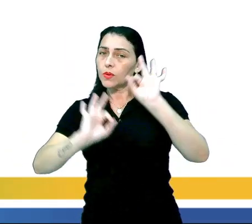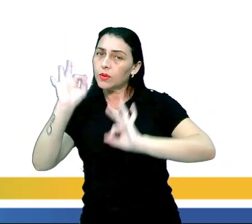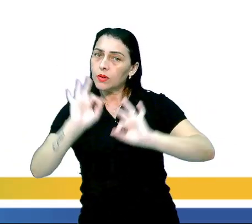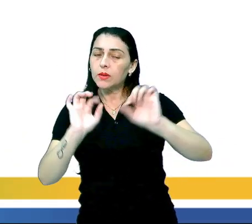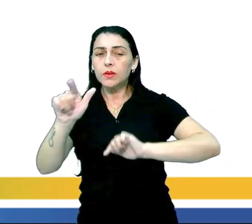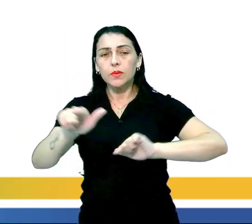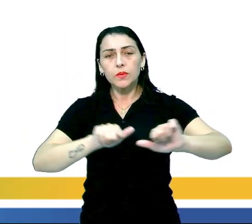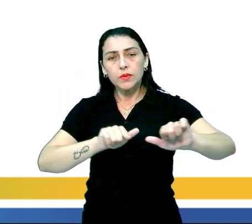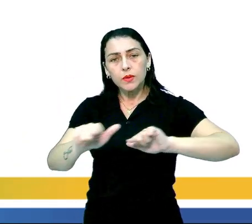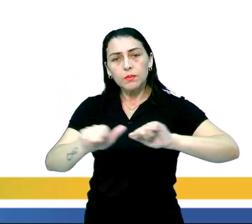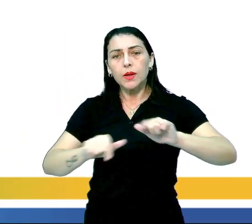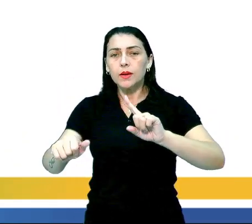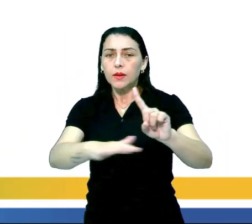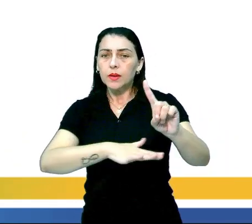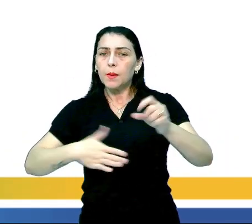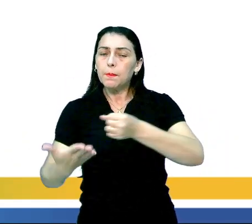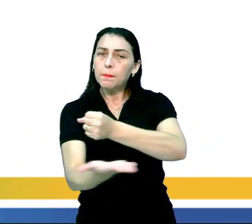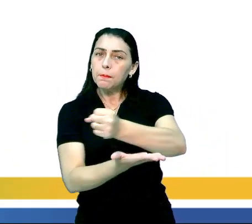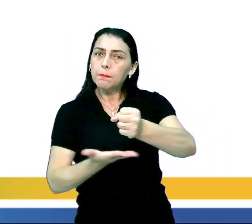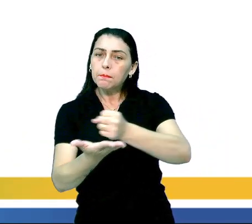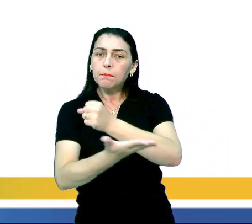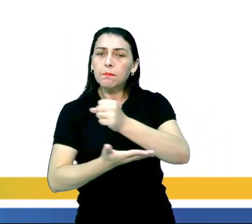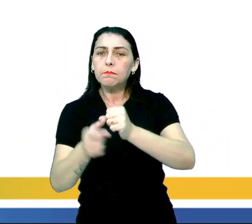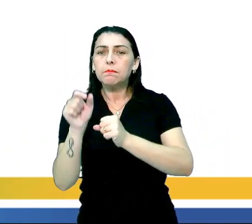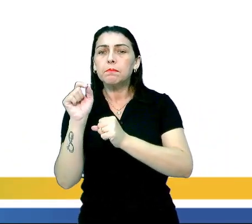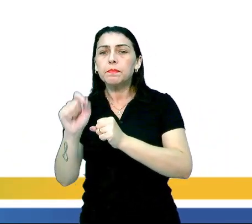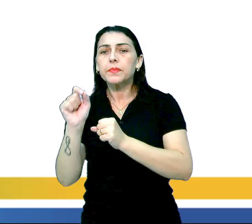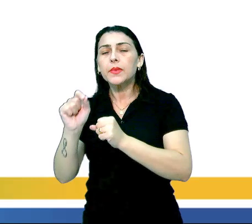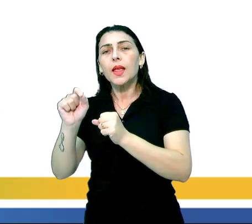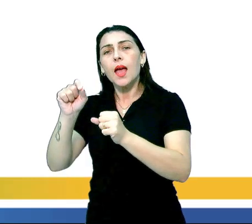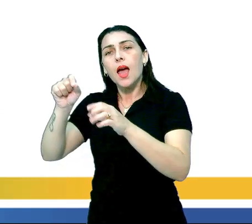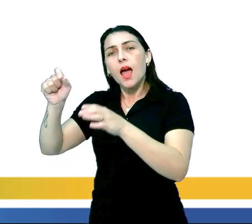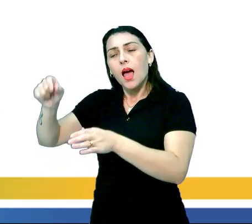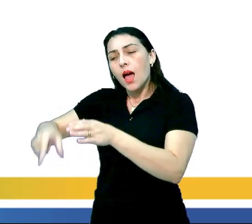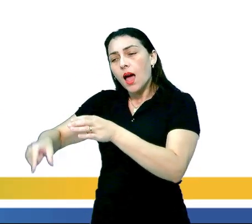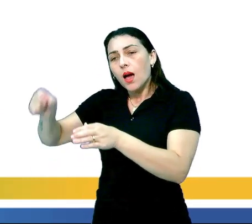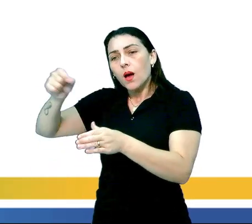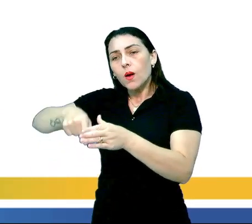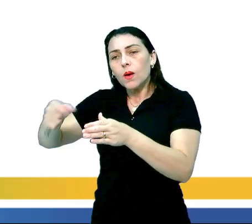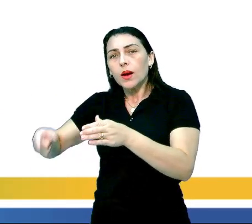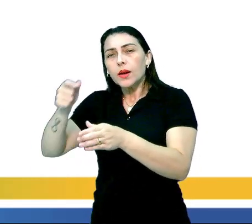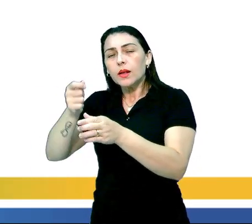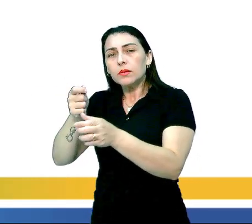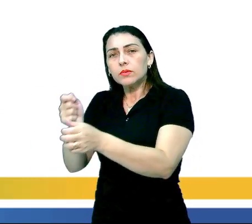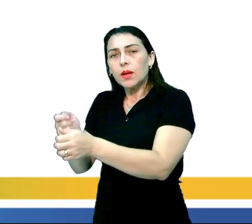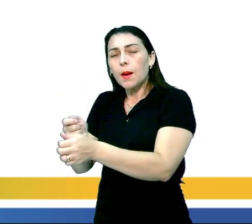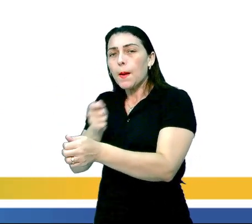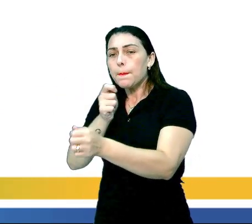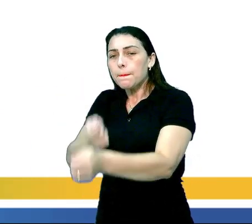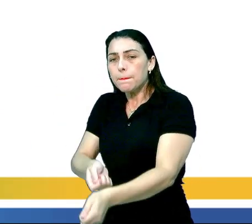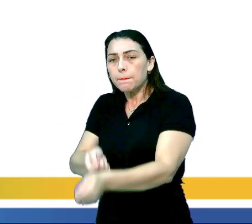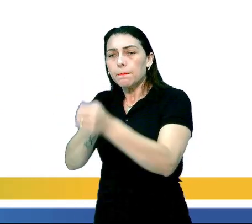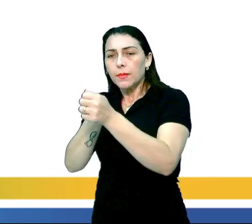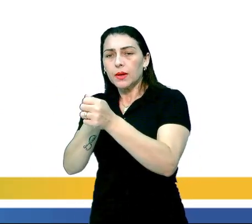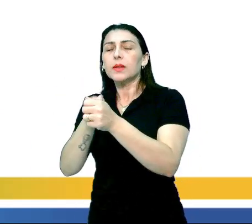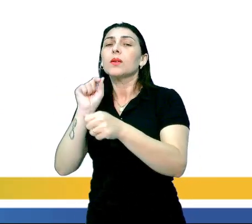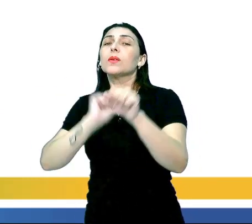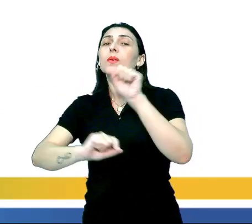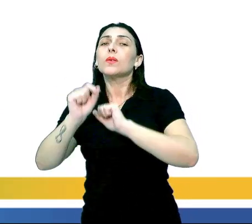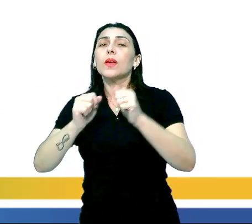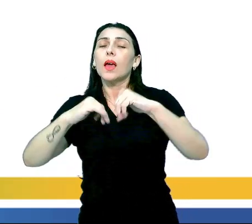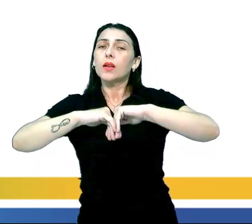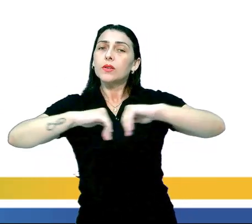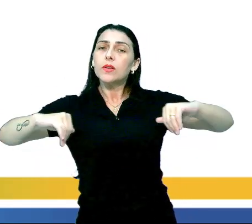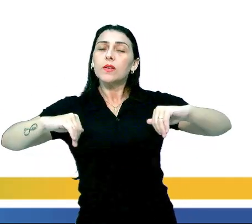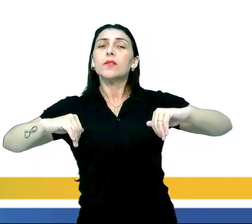A organização do trabalho nas sociedades baseadas na coleta e na pesca, em que a